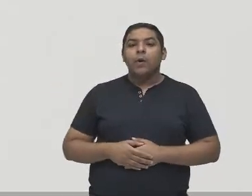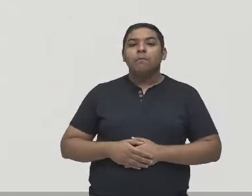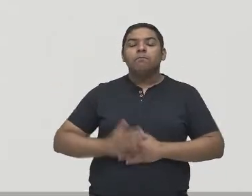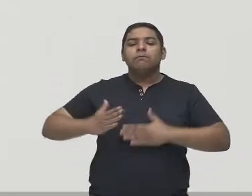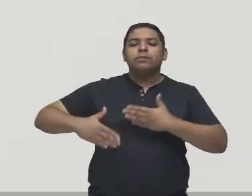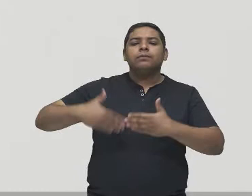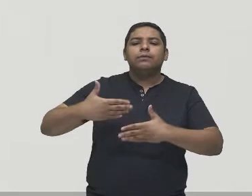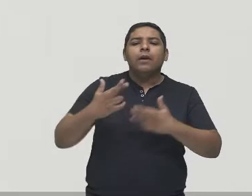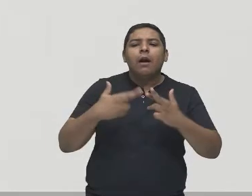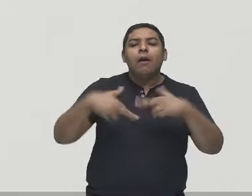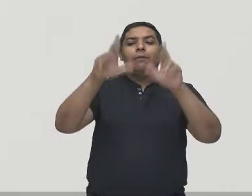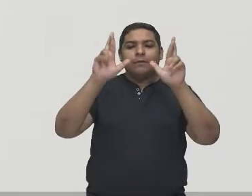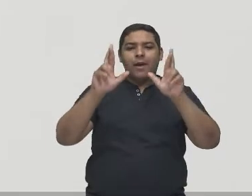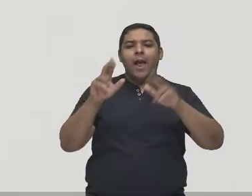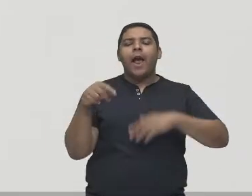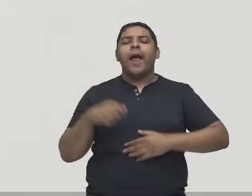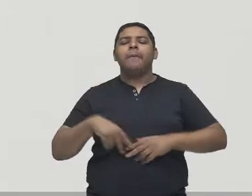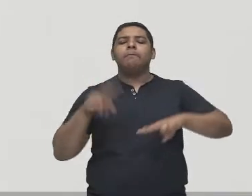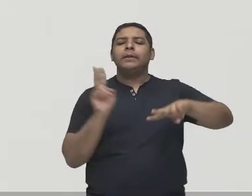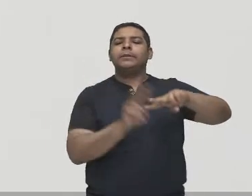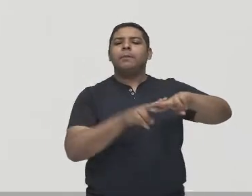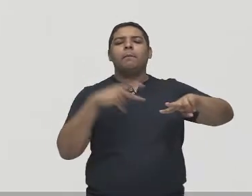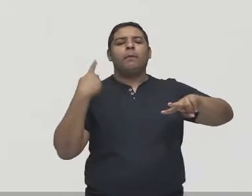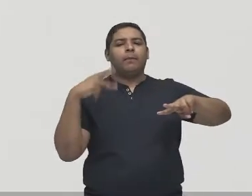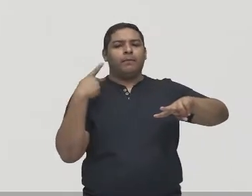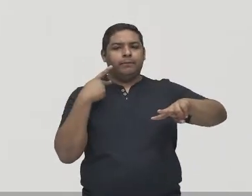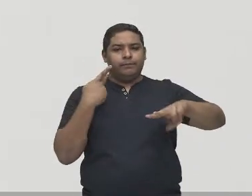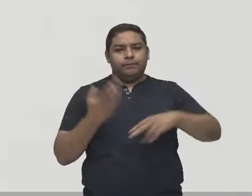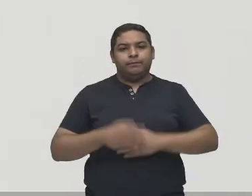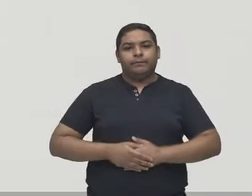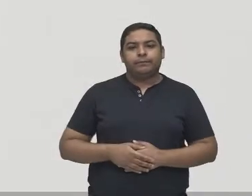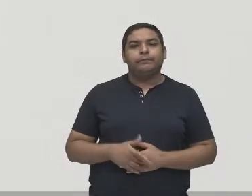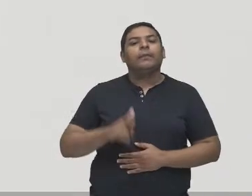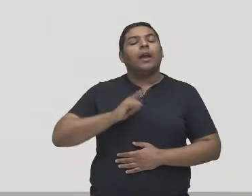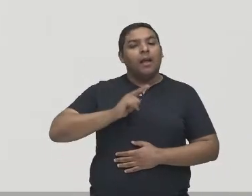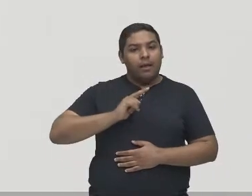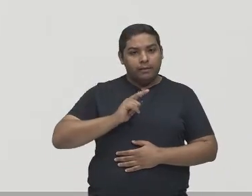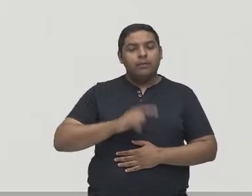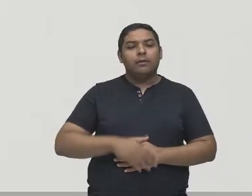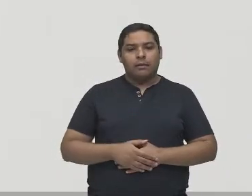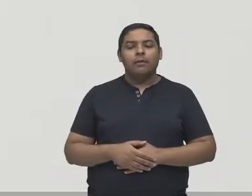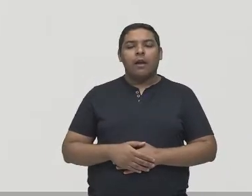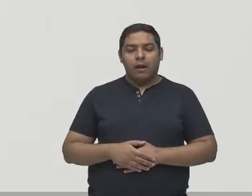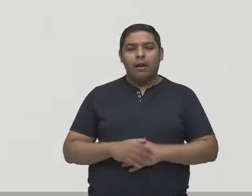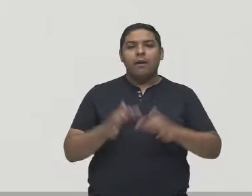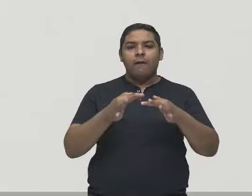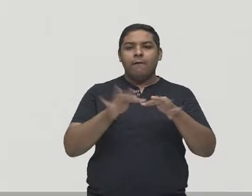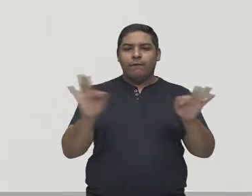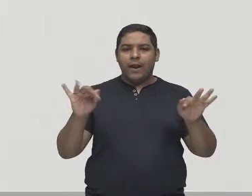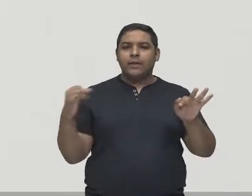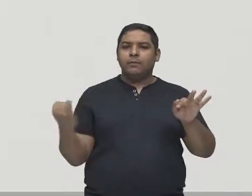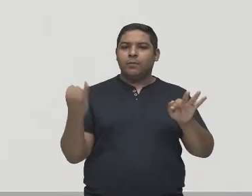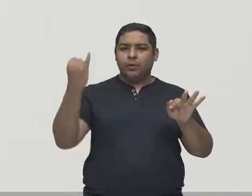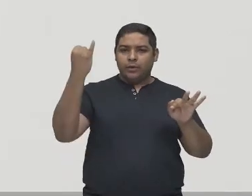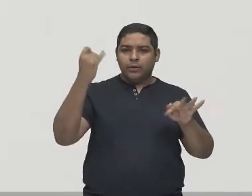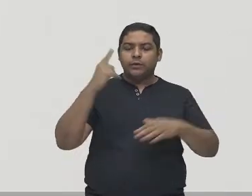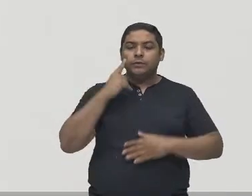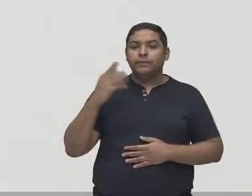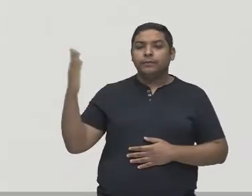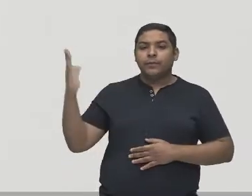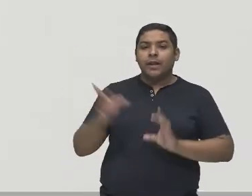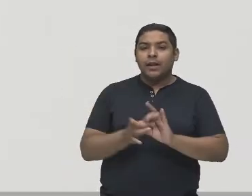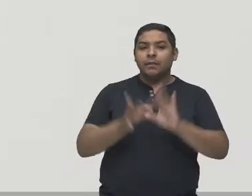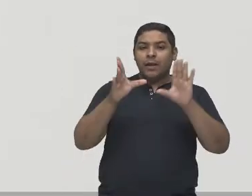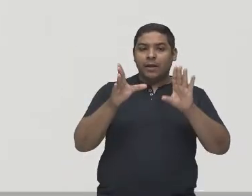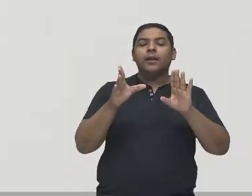das prisões políticas, certo? Temos aí o lema, como eu falei a vocês. Qual era o lema da Revolução?